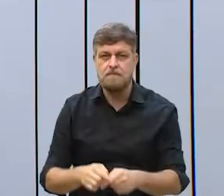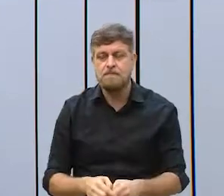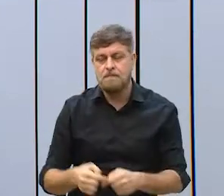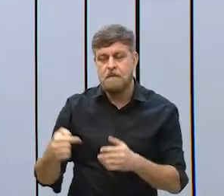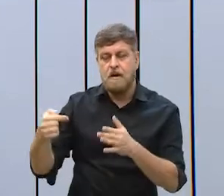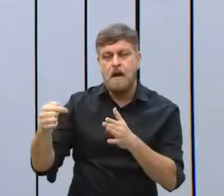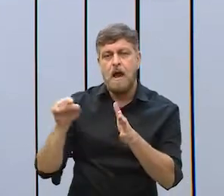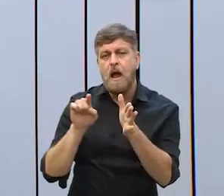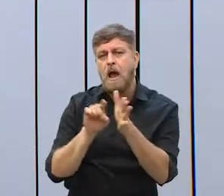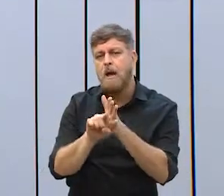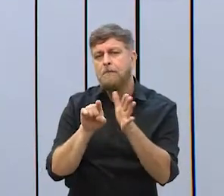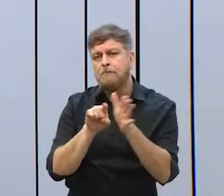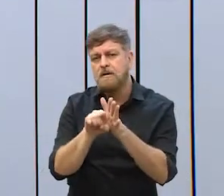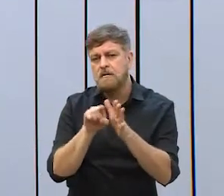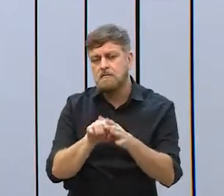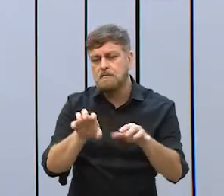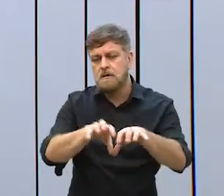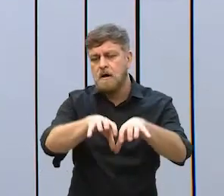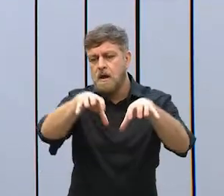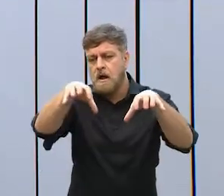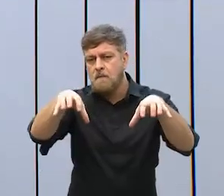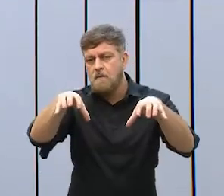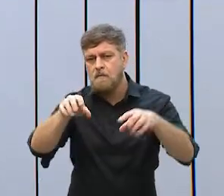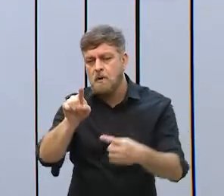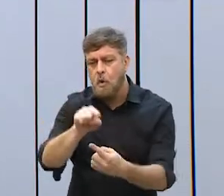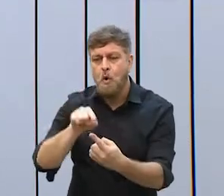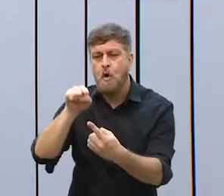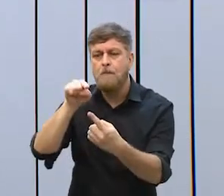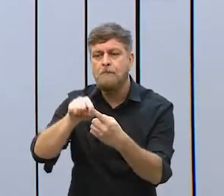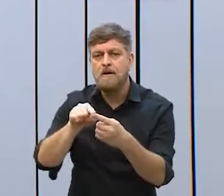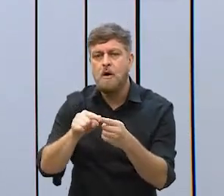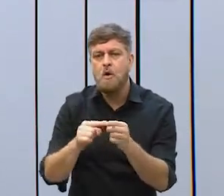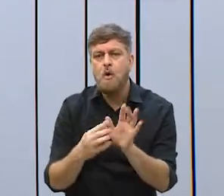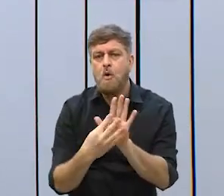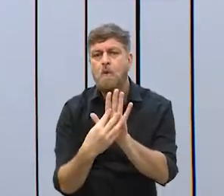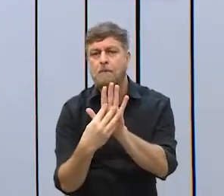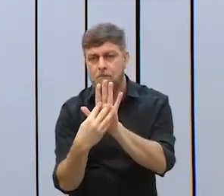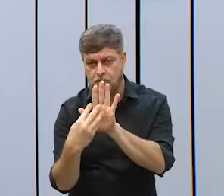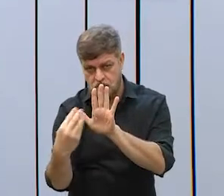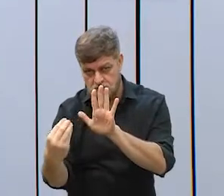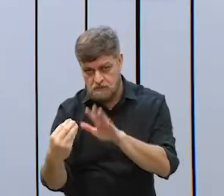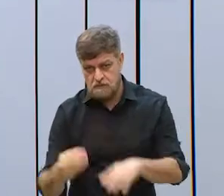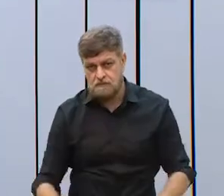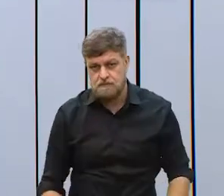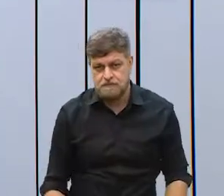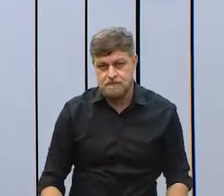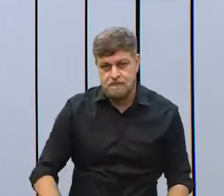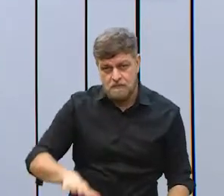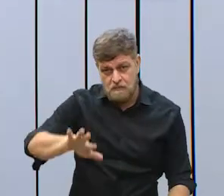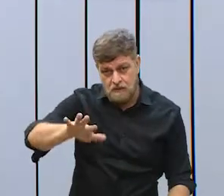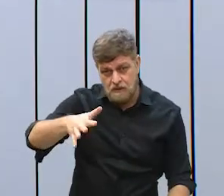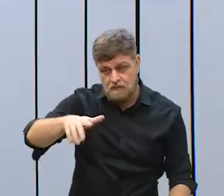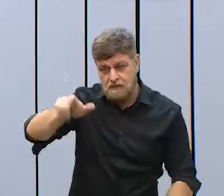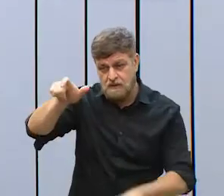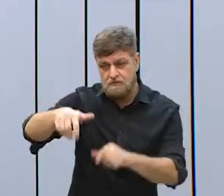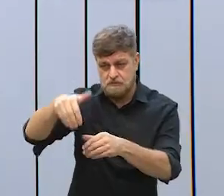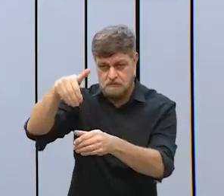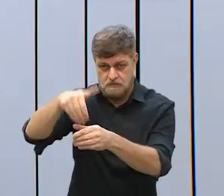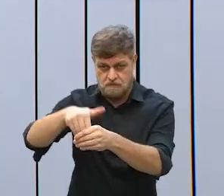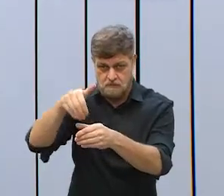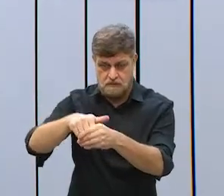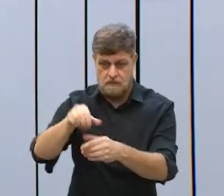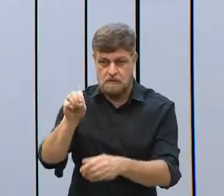né, que eu faço é assim, o distrito para quê e qual o modelo de distrito? Que talvez as pessoas votaram no